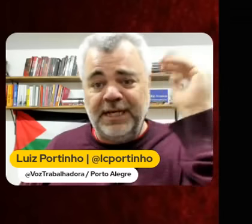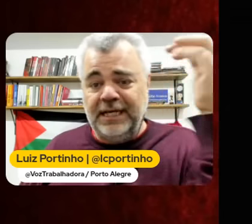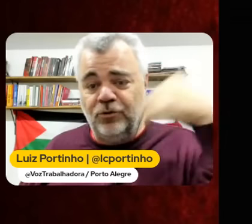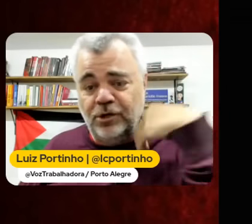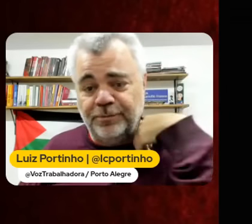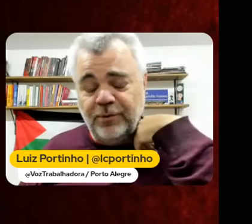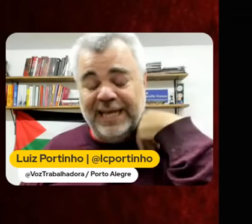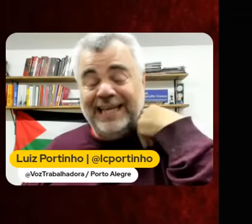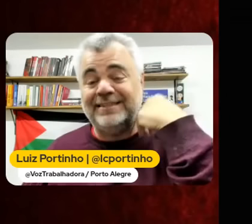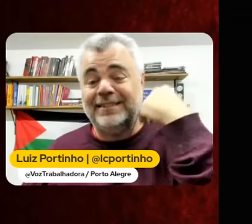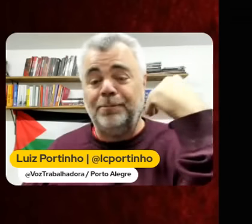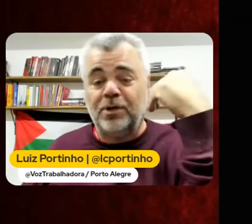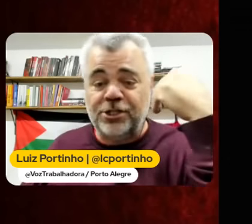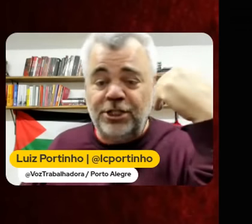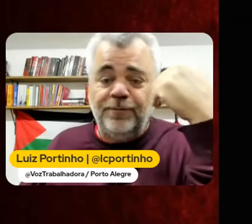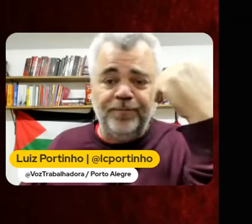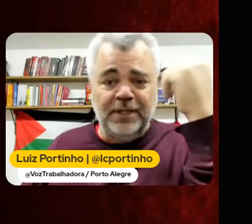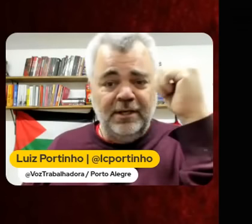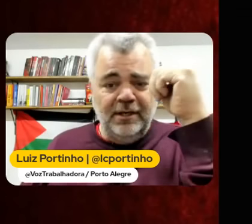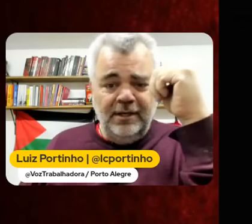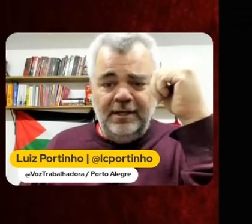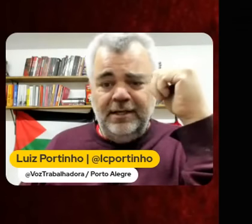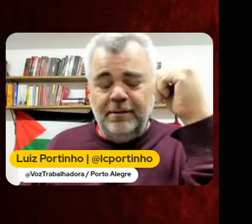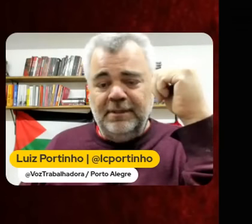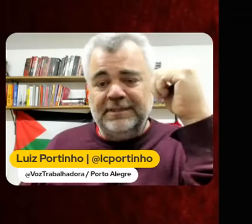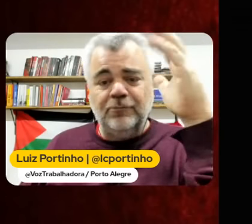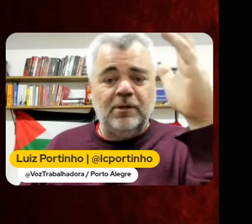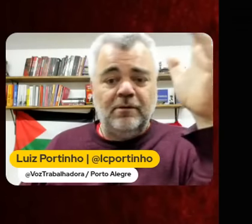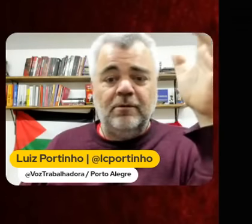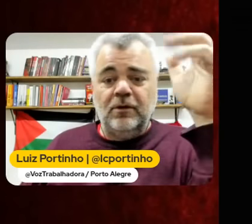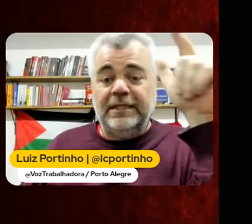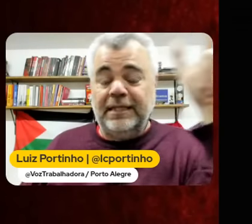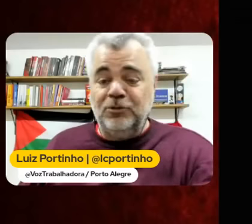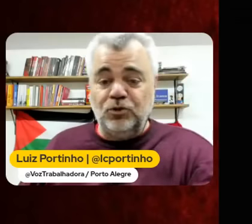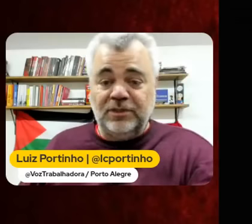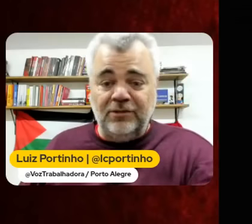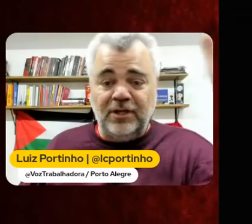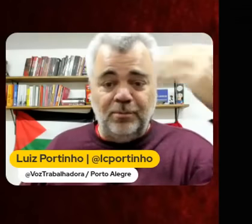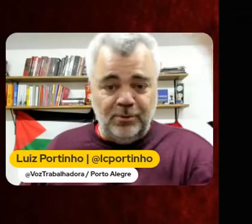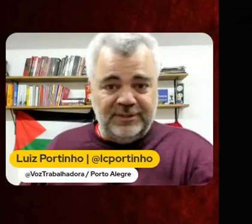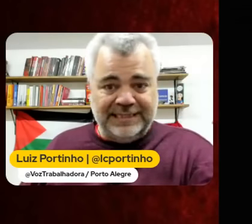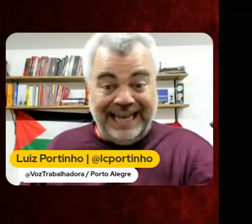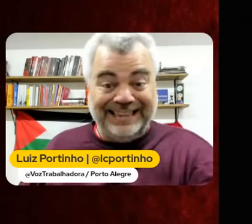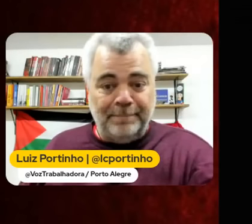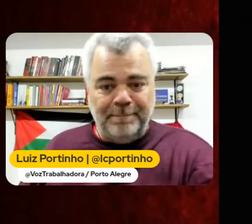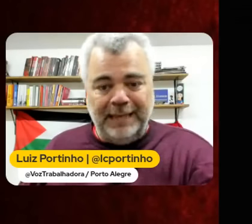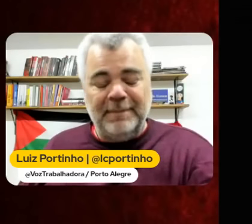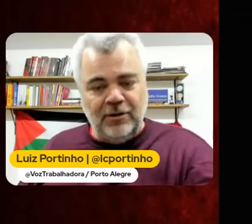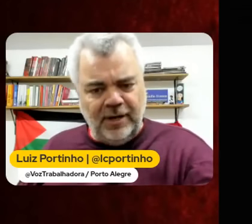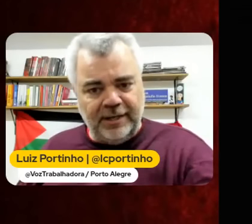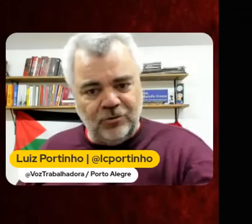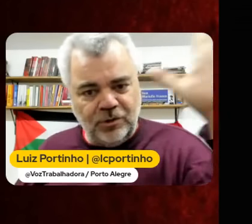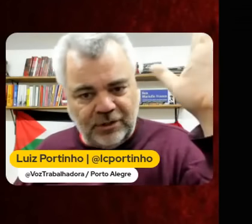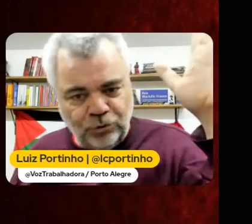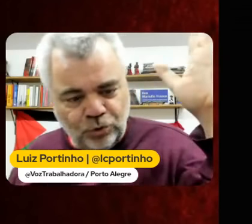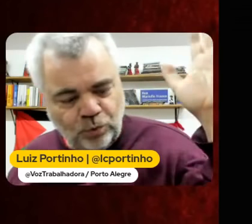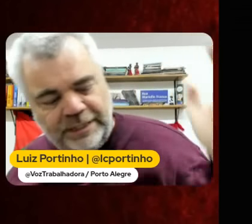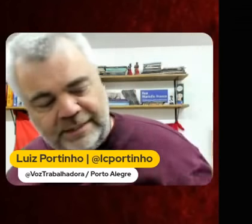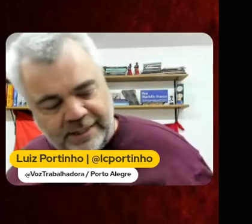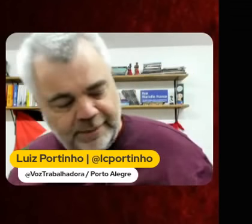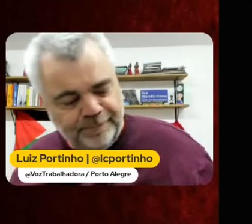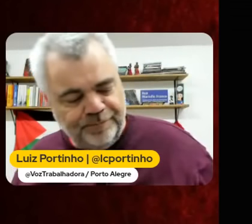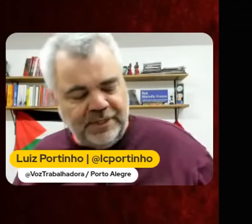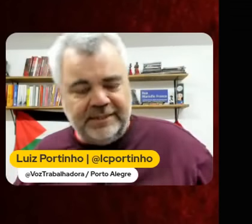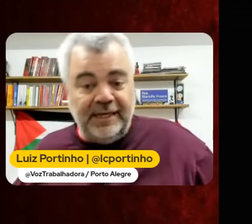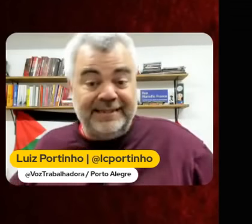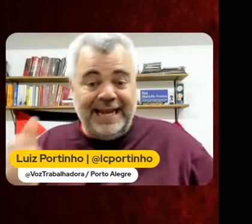Voz Trabalhadora, o meu é LC Portinho. Mas andamos usando aí o Blue Sky, tá bem melhor do que o tal do